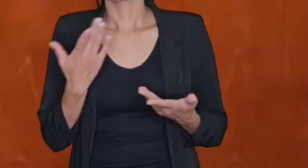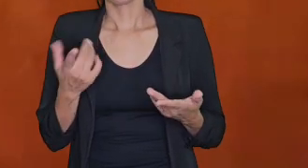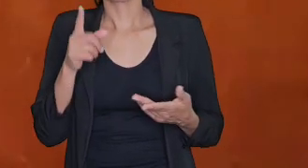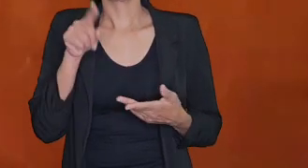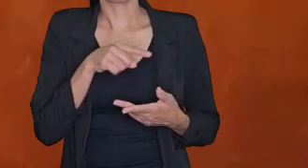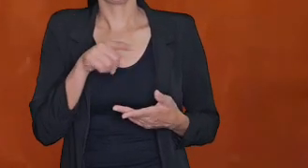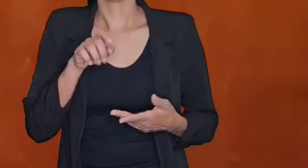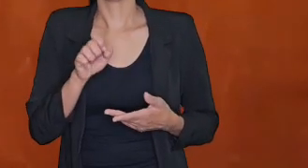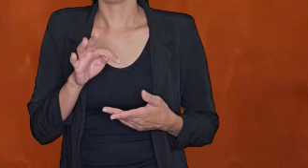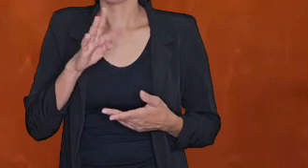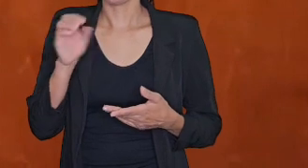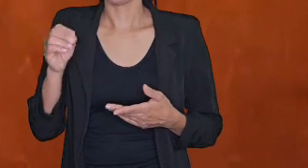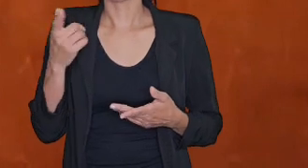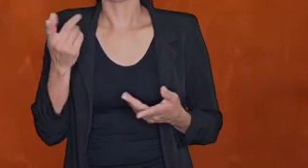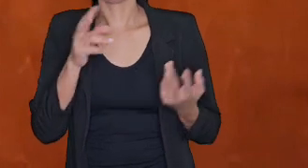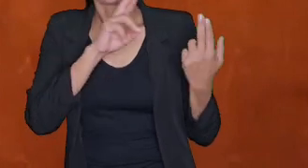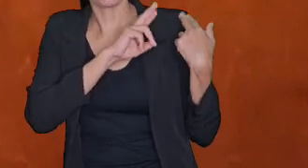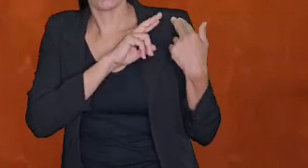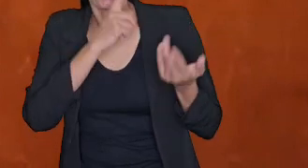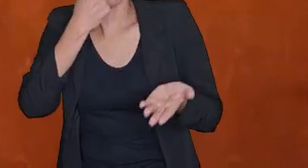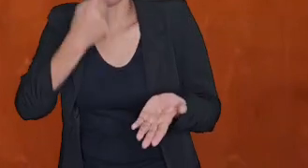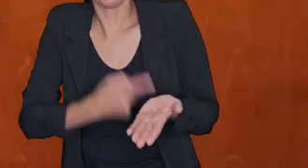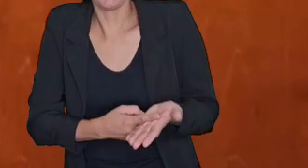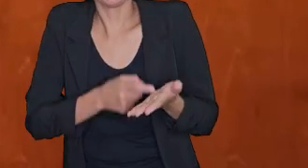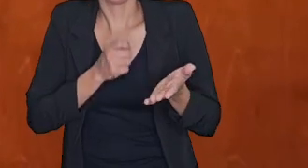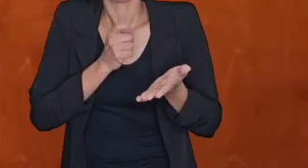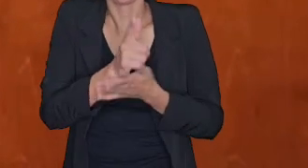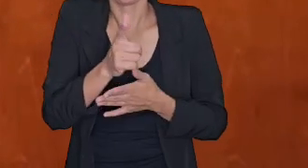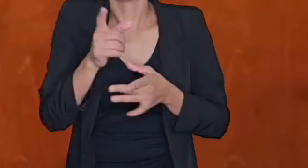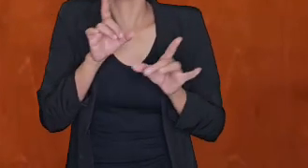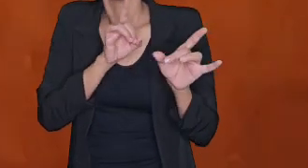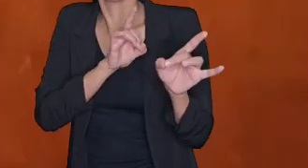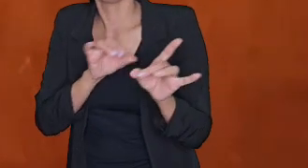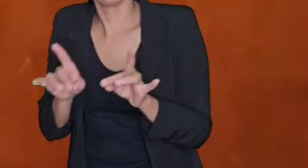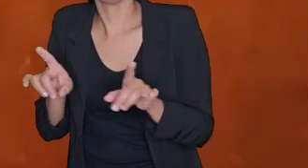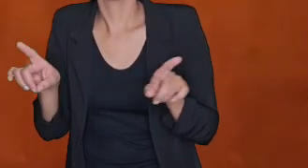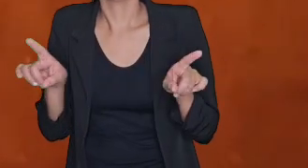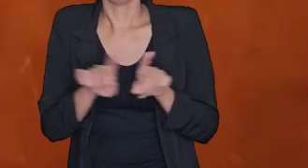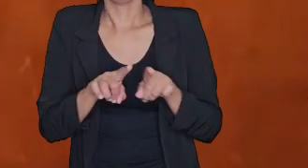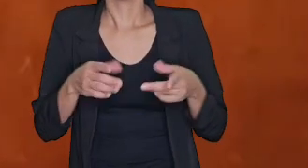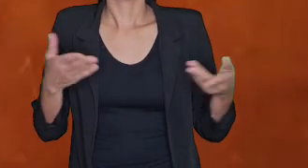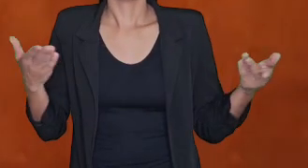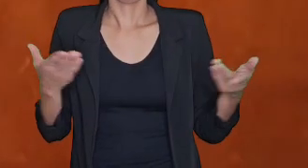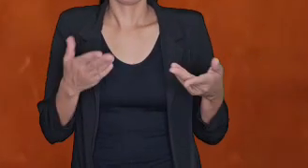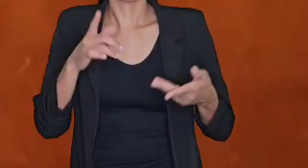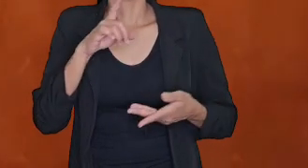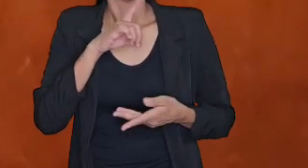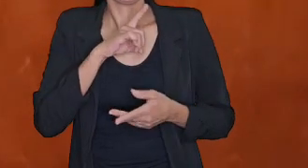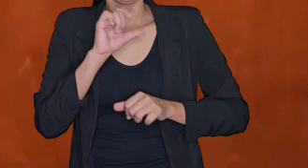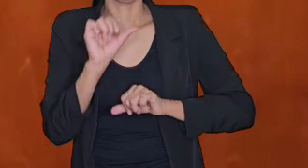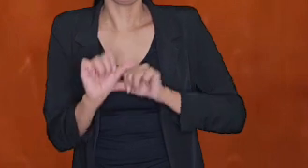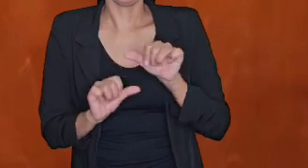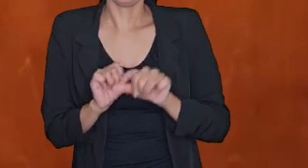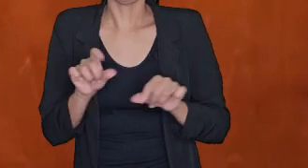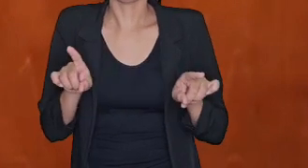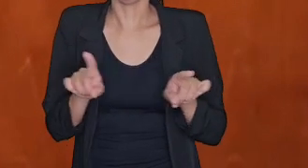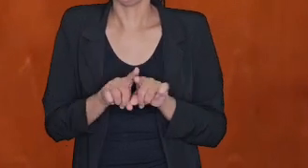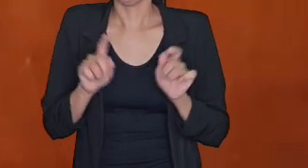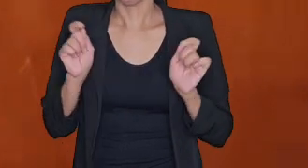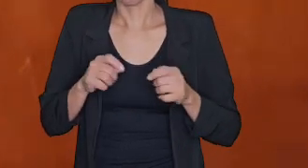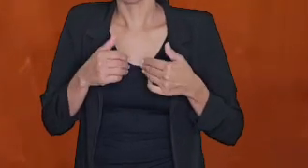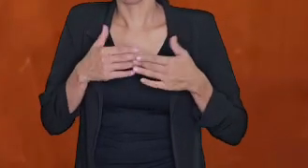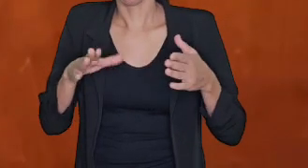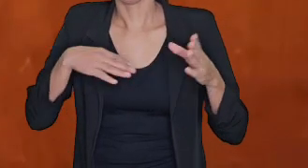recente, o cancelamento extrajudicial do compromisso de compra e venda, que também era uma realidade para os loteamentos, e